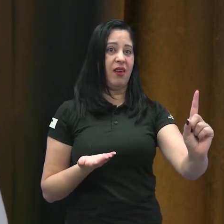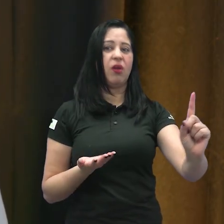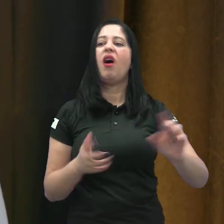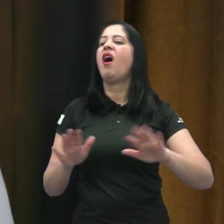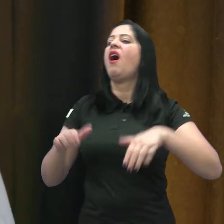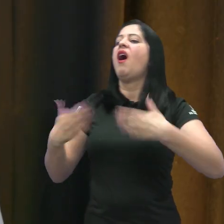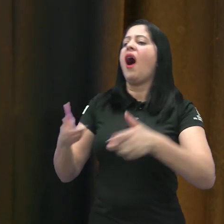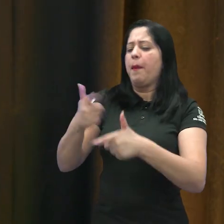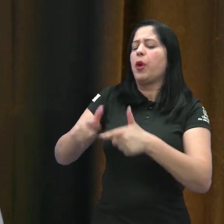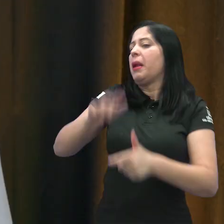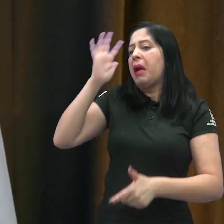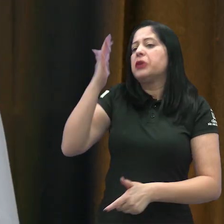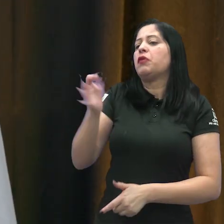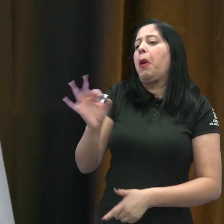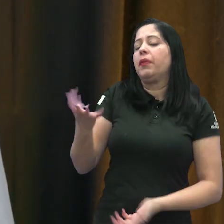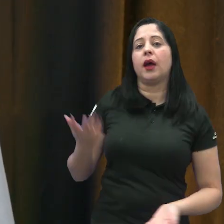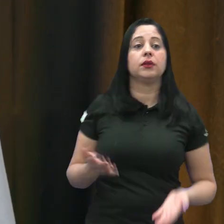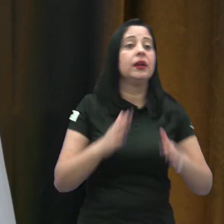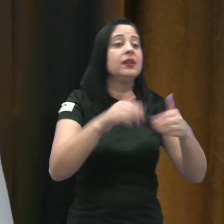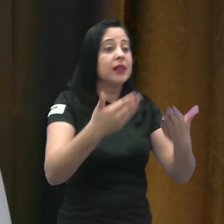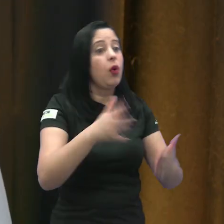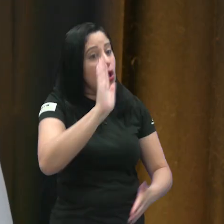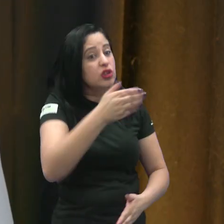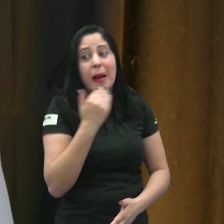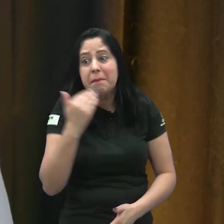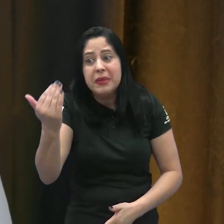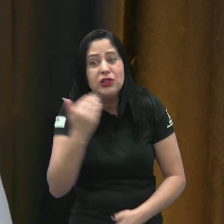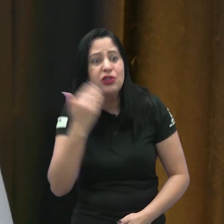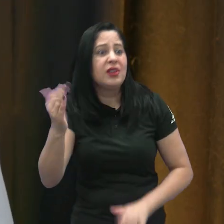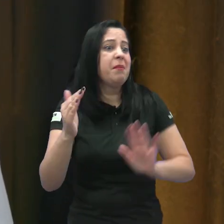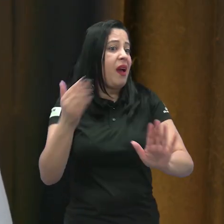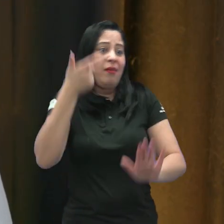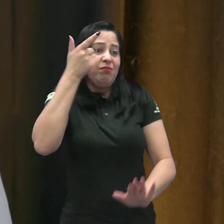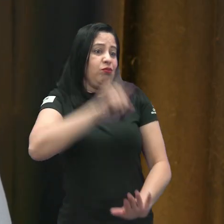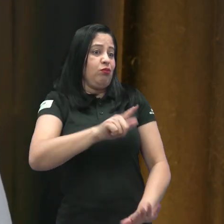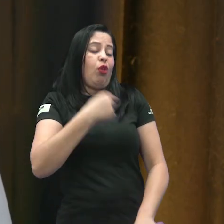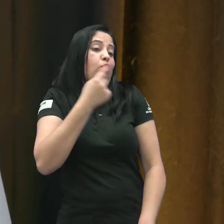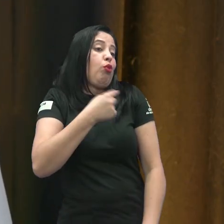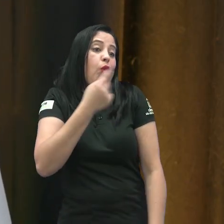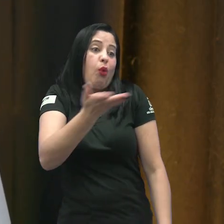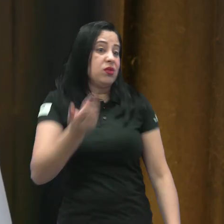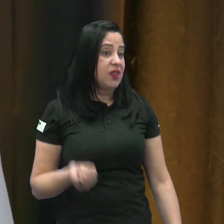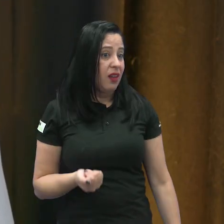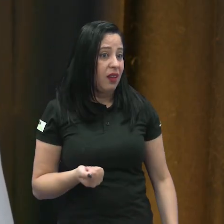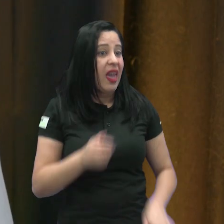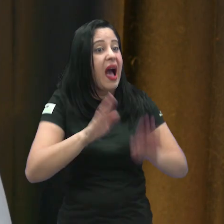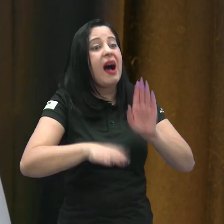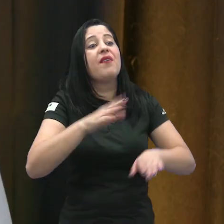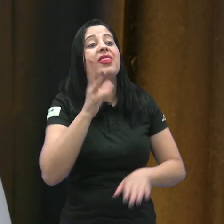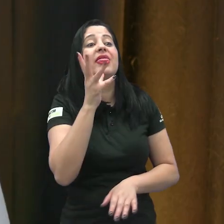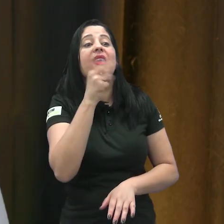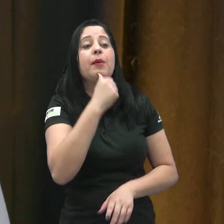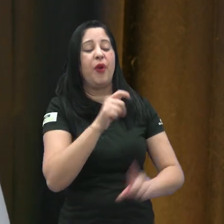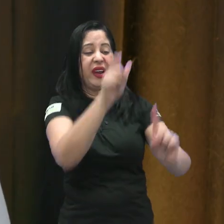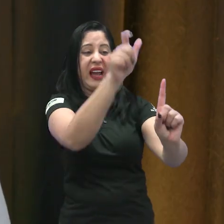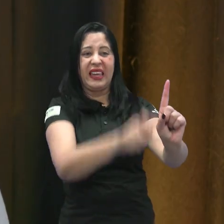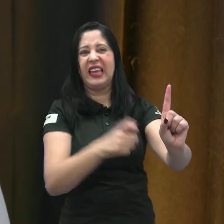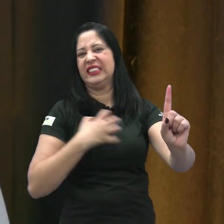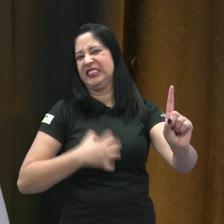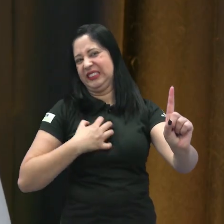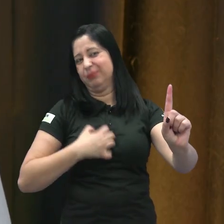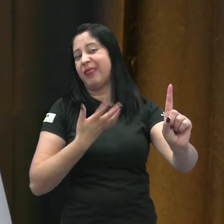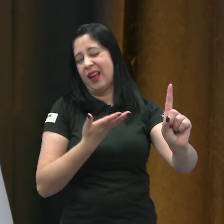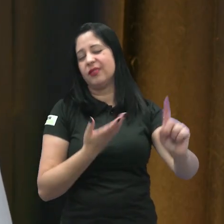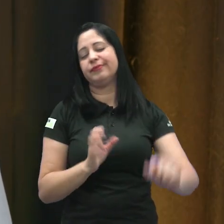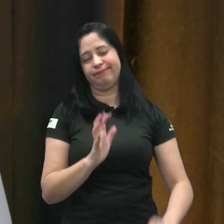não é? Você não resolveu tal situação. Eu digo, olha, cobrei várias vezes, mas tem situações que às vezes ela demora um pouco e aí o